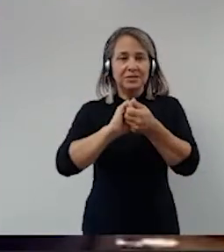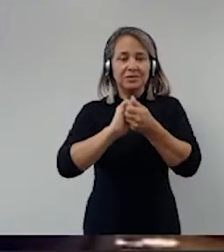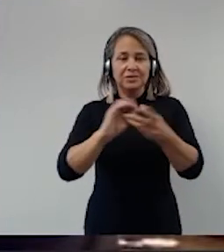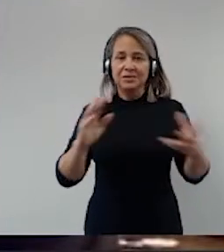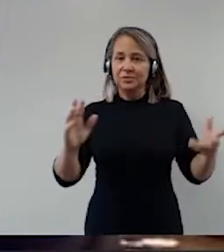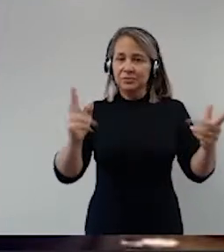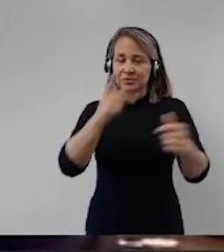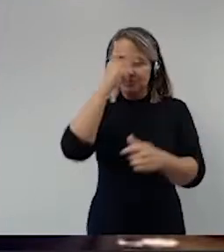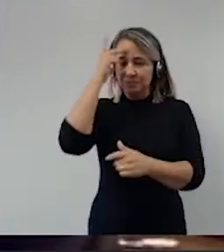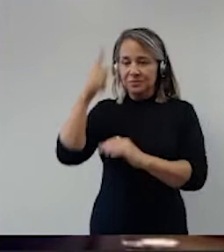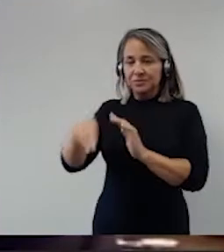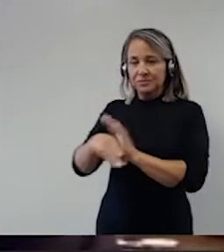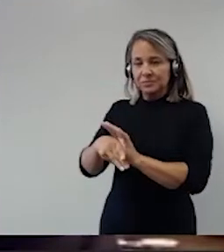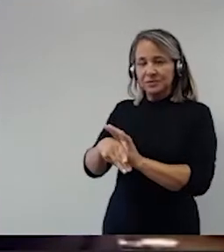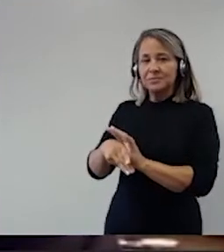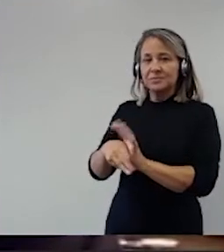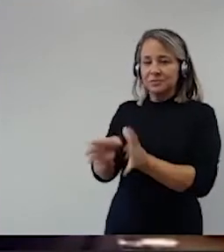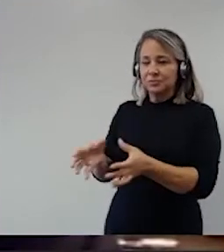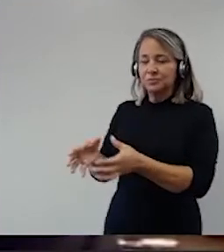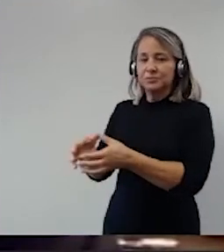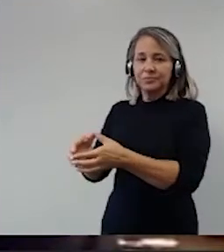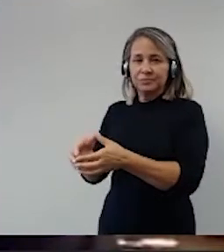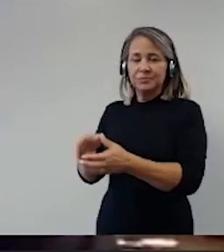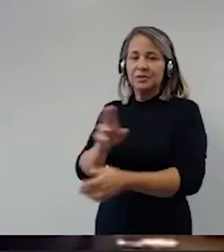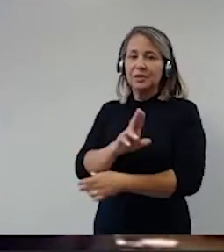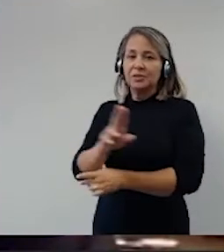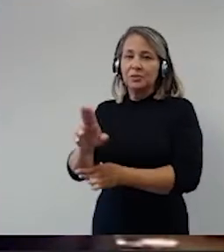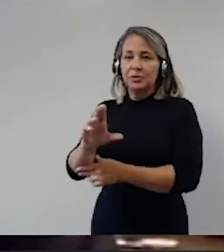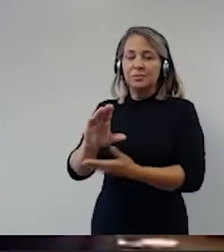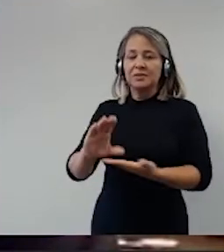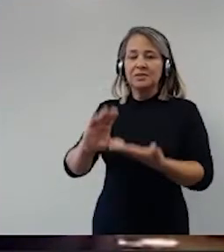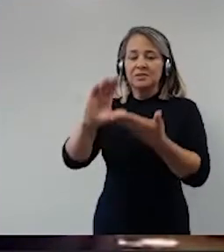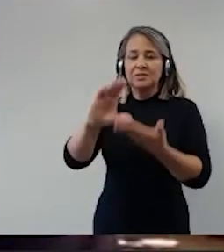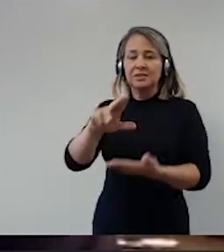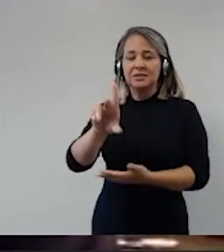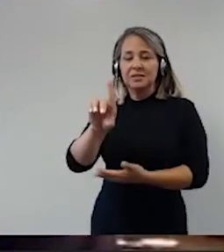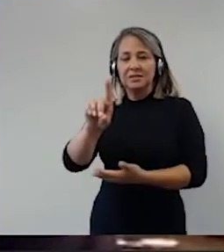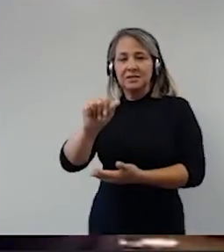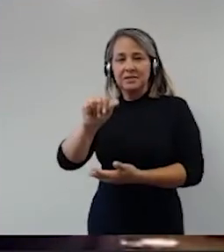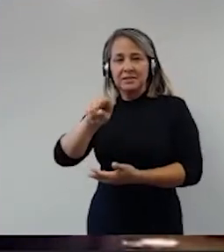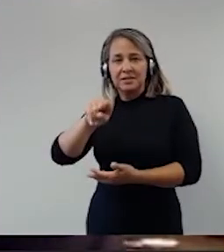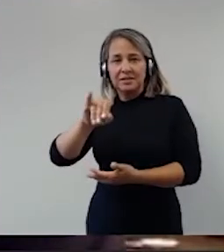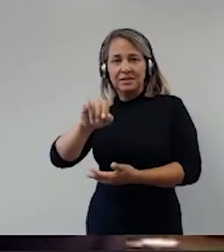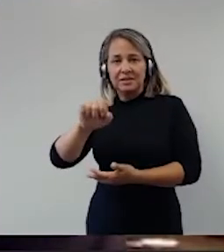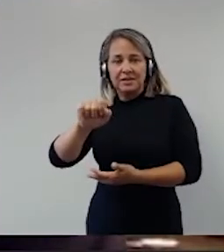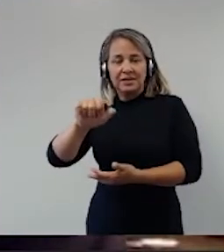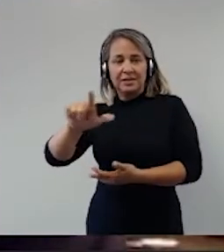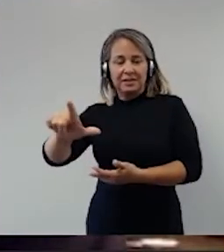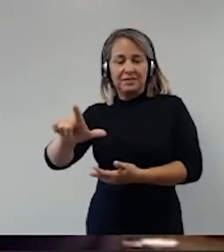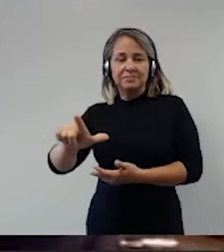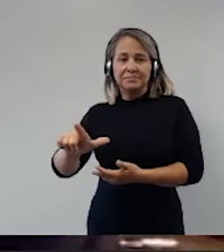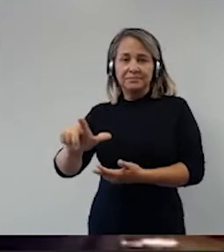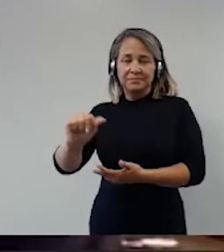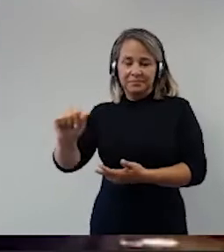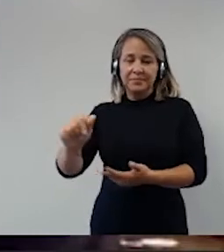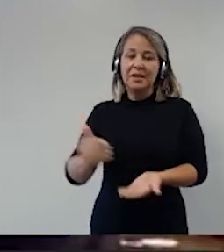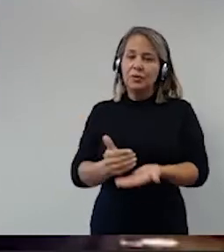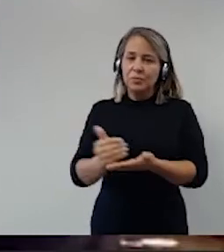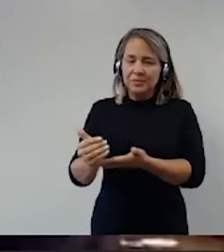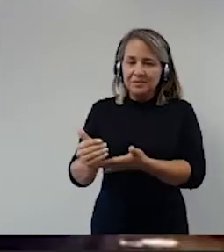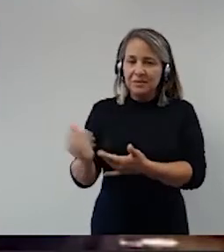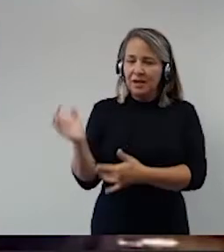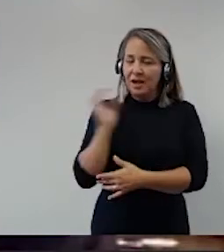os membros, em nome da nossa conselheira Daniela Teixeira. E assim, sendo muito breve nas minhas